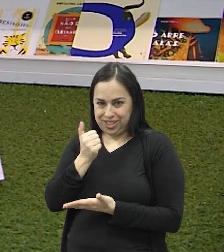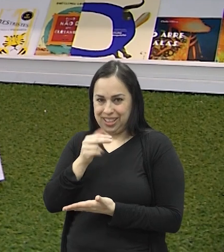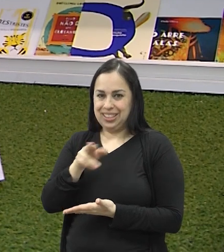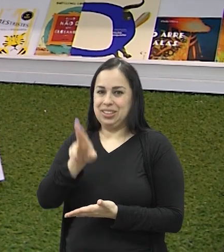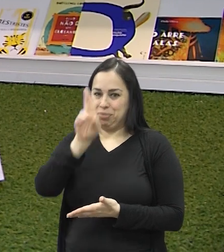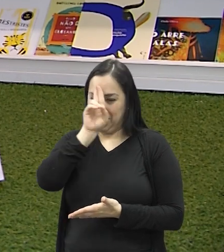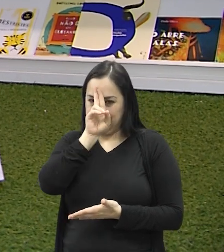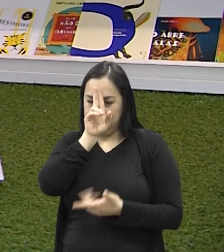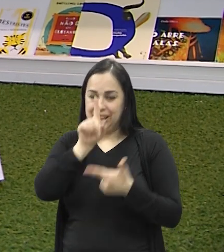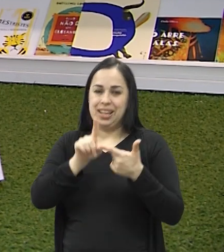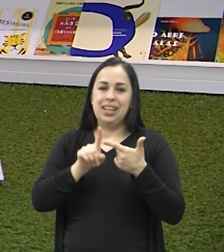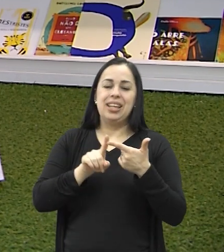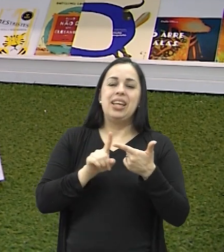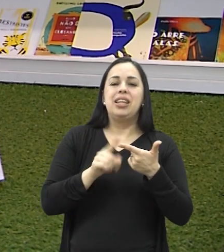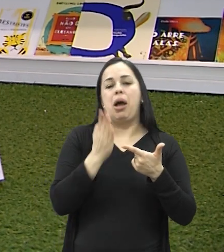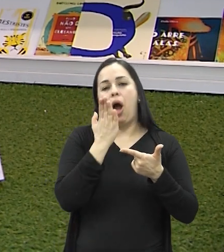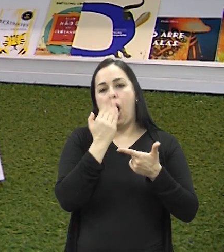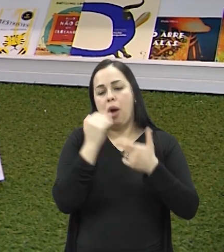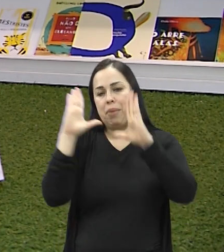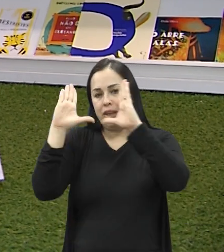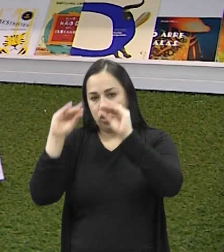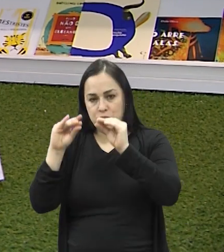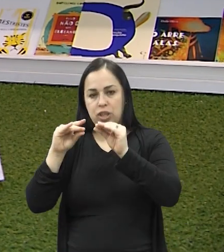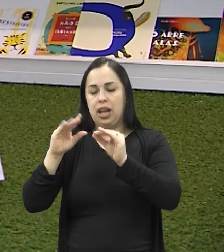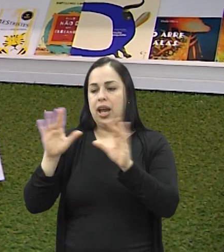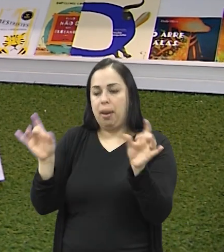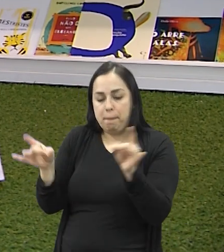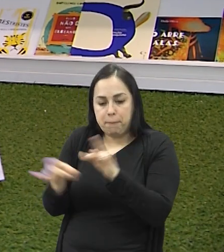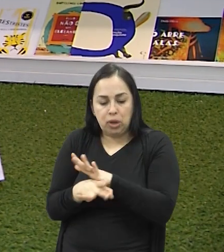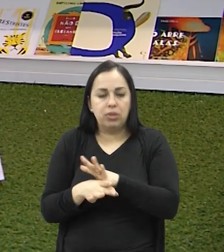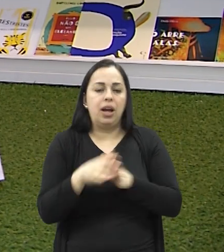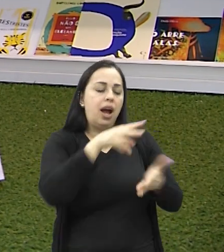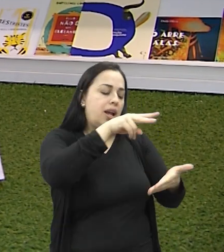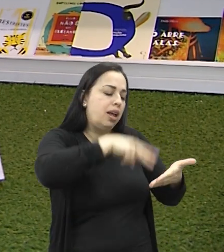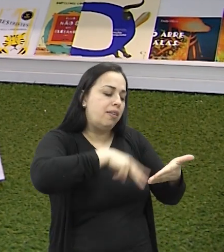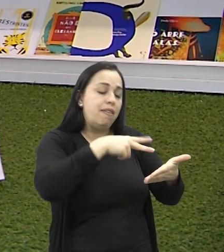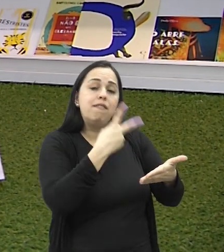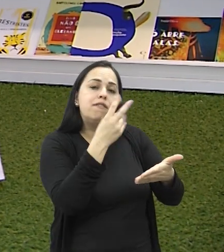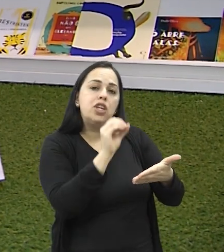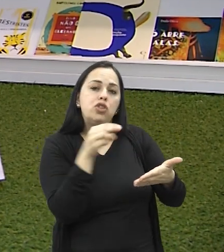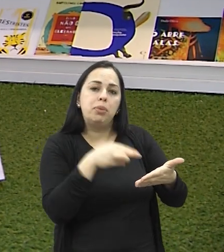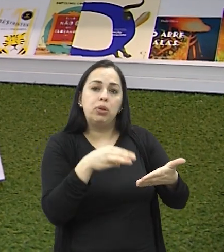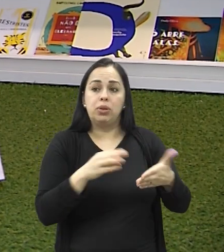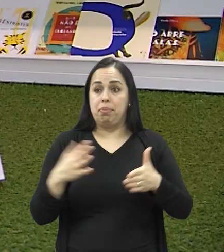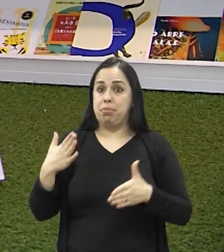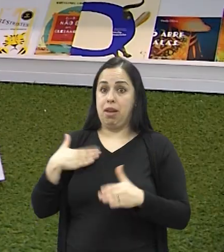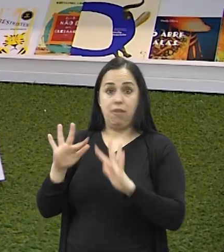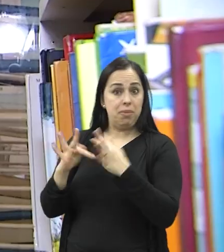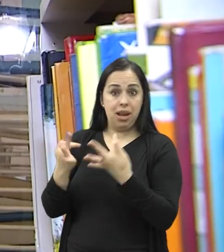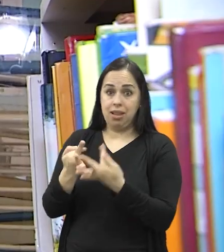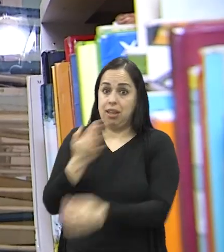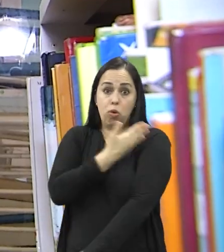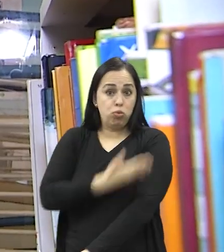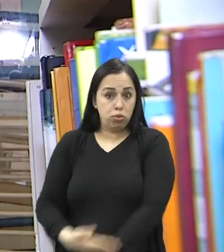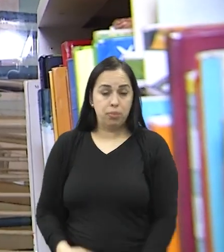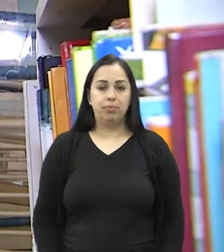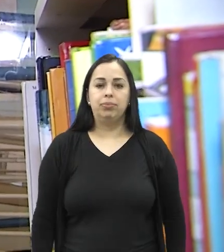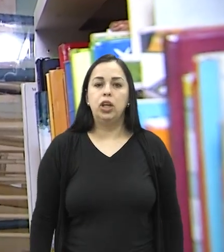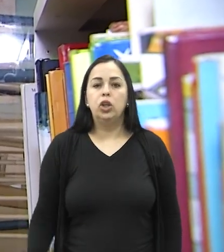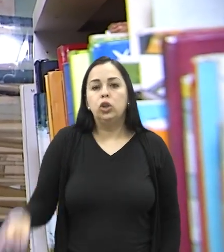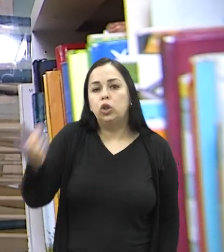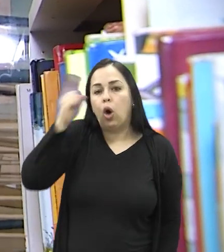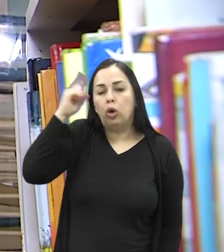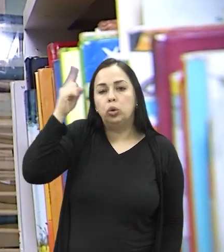e depois da janta, sempre um pouquinho, 20 minutinhos, e todo mundo da casa tem esse hábito. A partir das